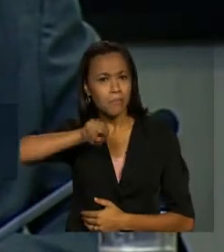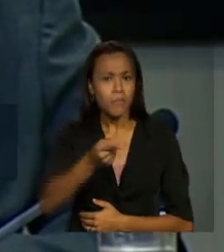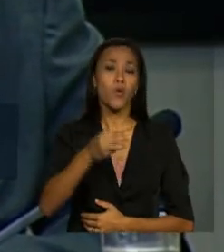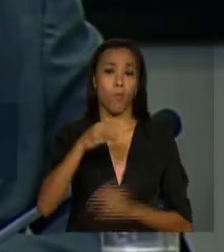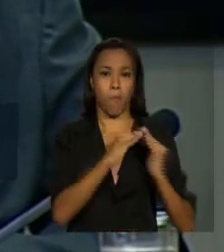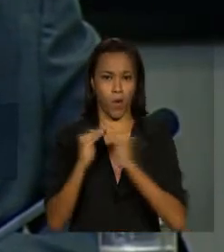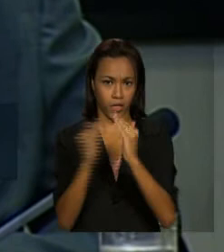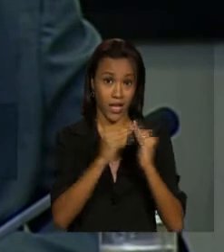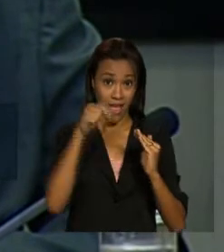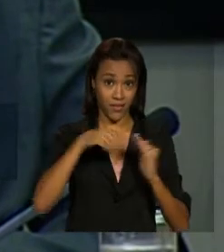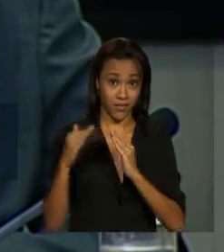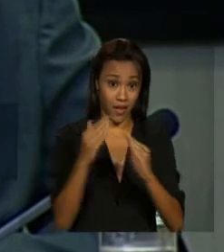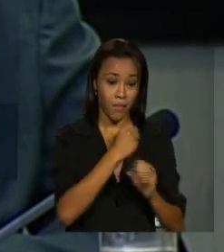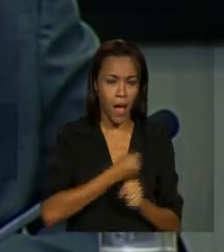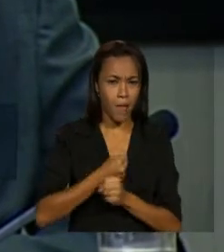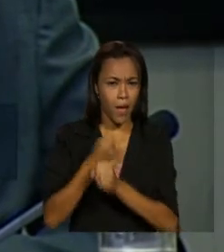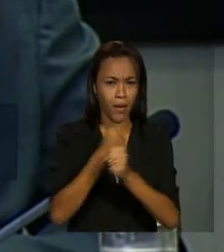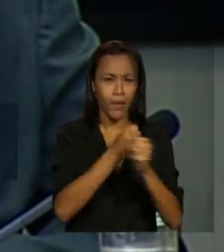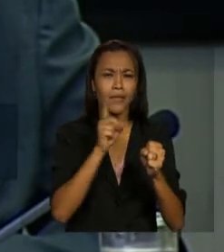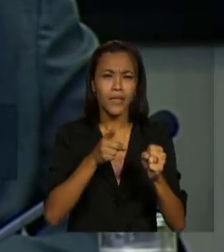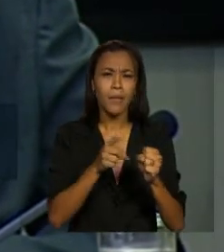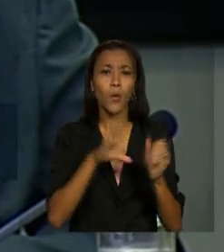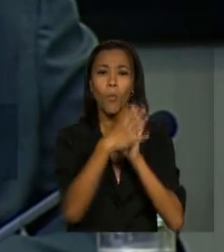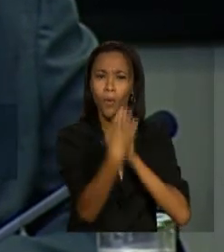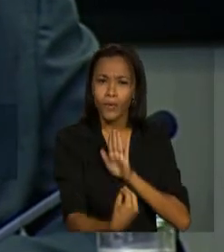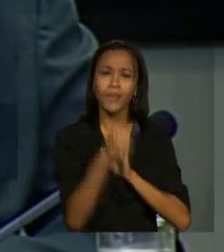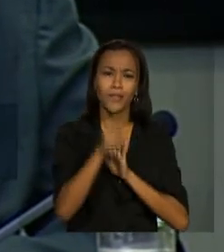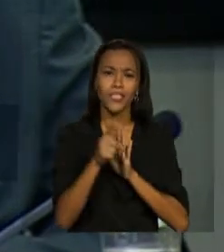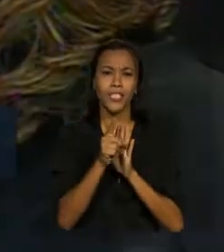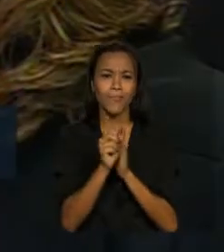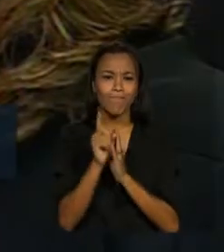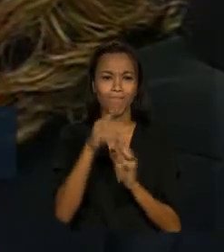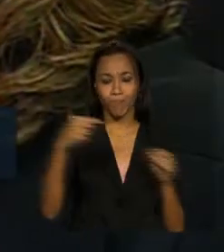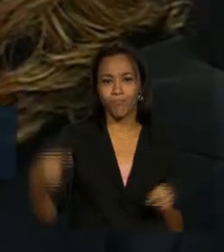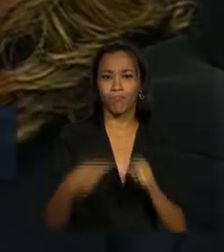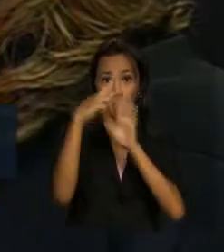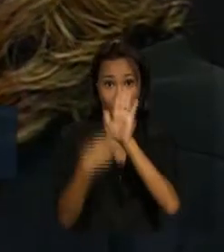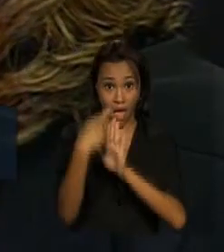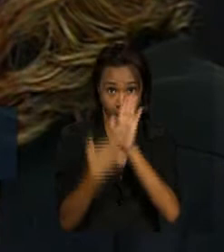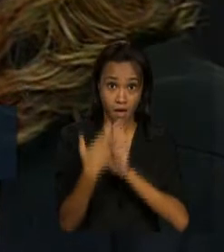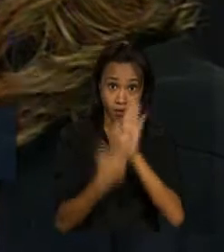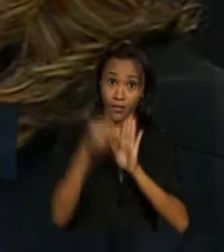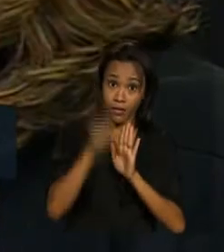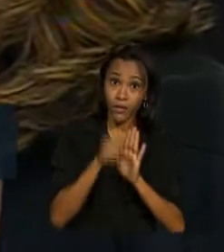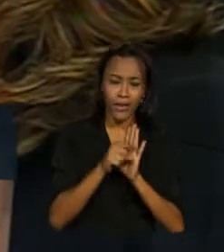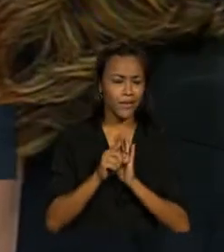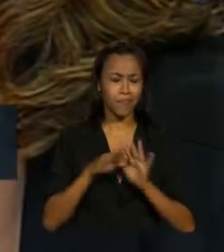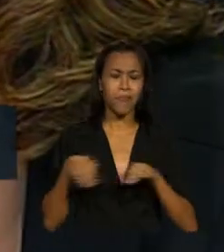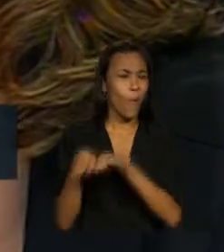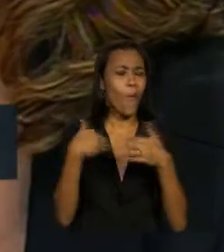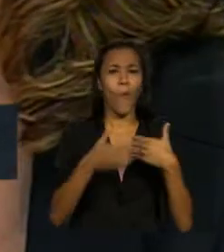essas casas, elas serão construídas dentro desse modelo do desenho universal, que é essa moradia que serve para todas as